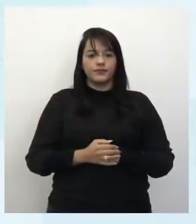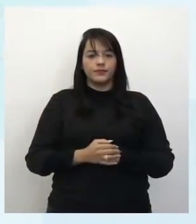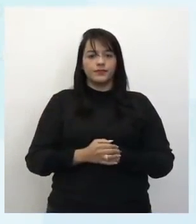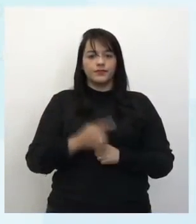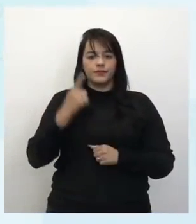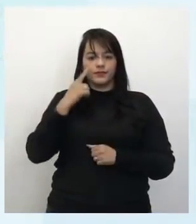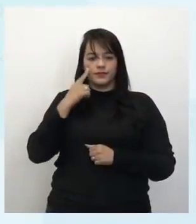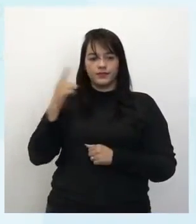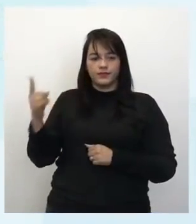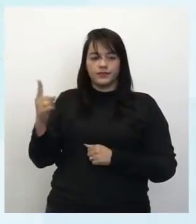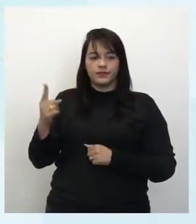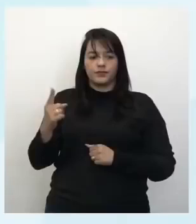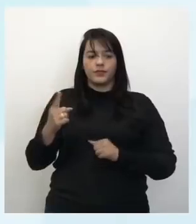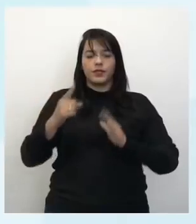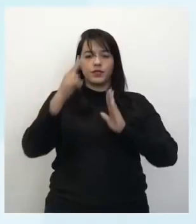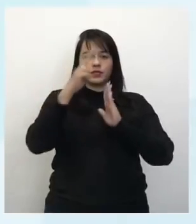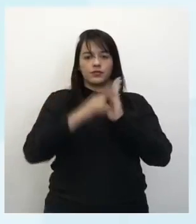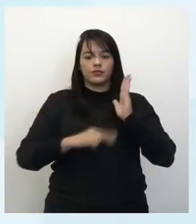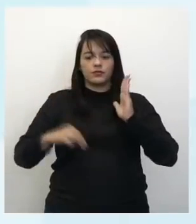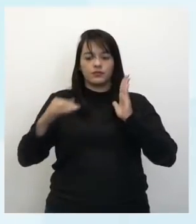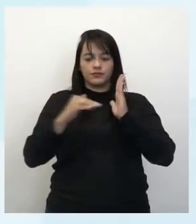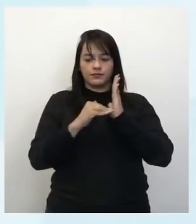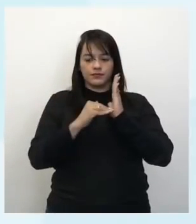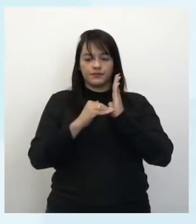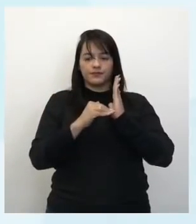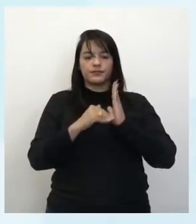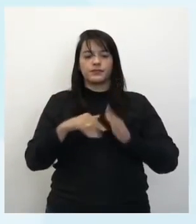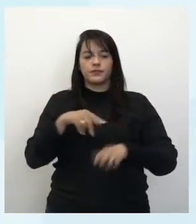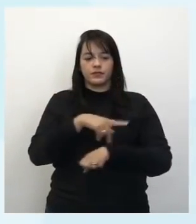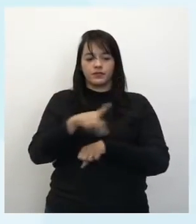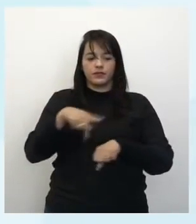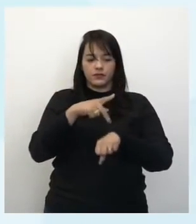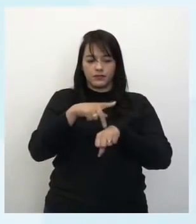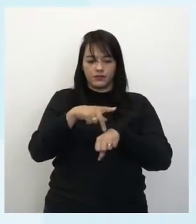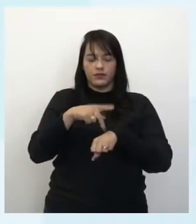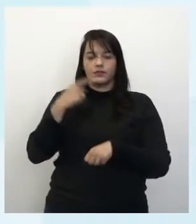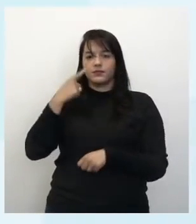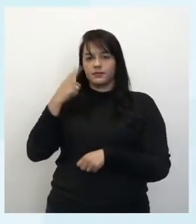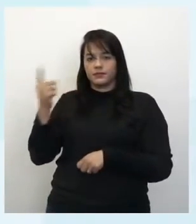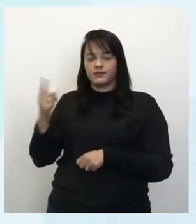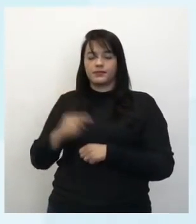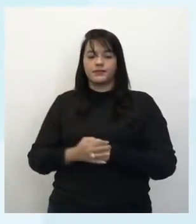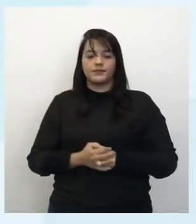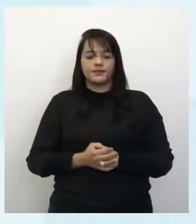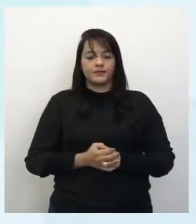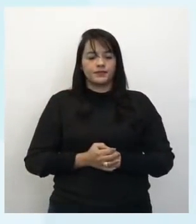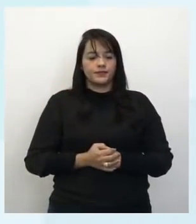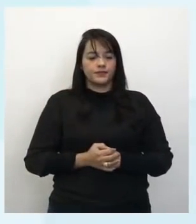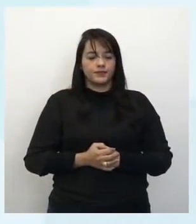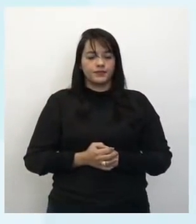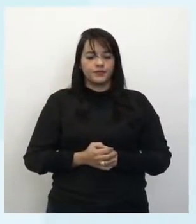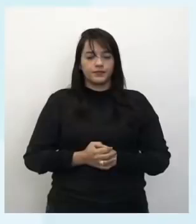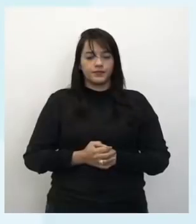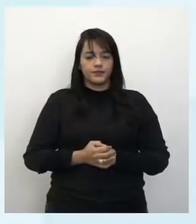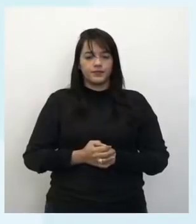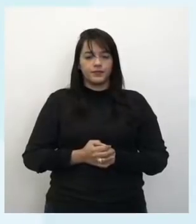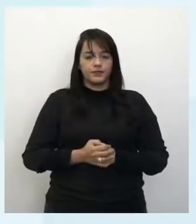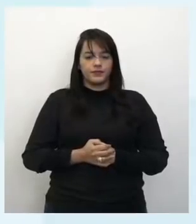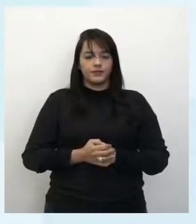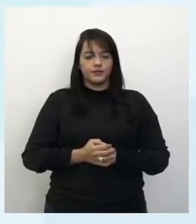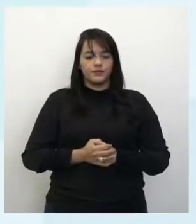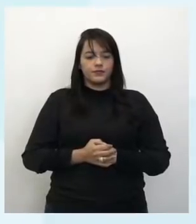New Zealand. E aí a pergunta para vocês é, write in the chat words used for directions